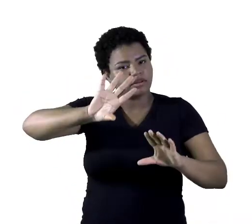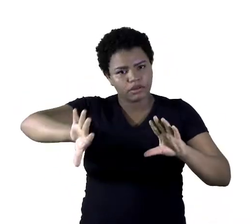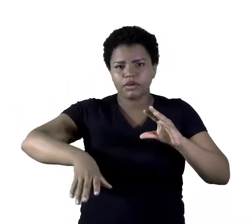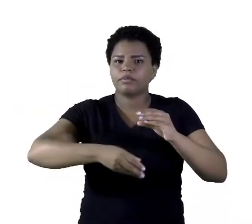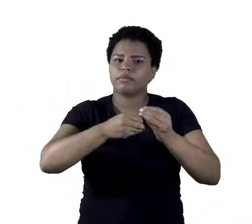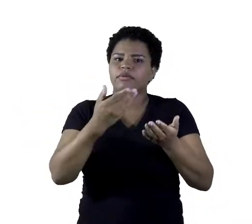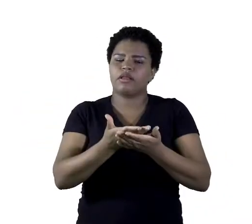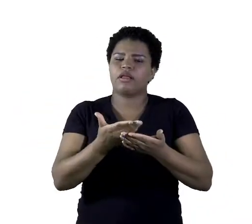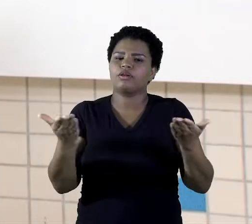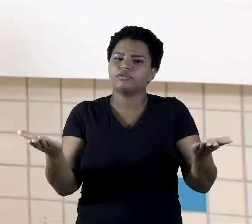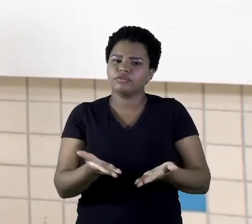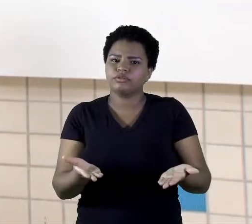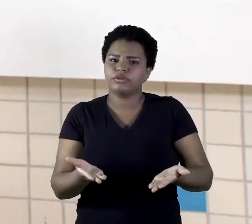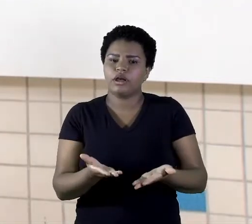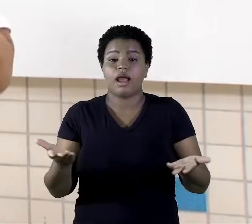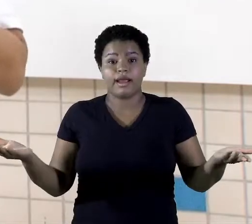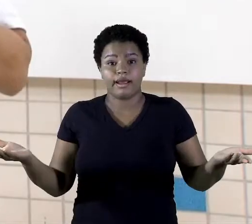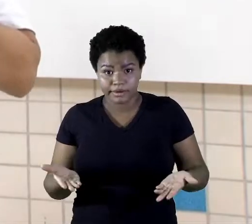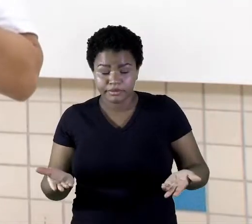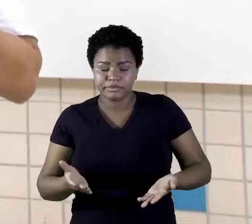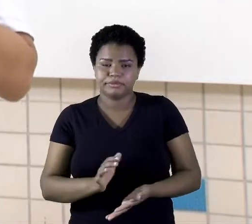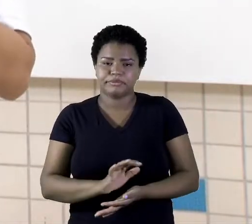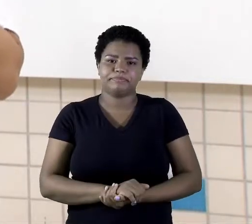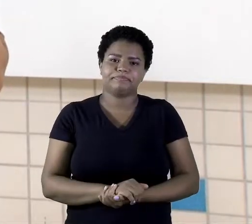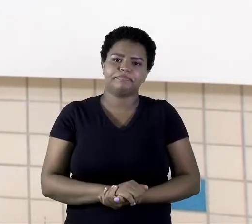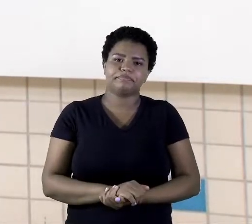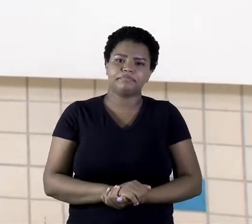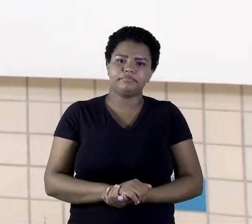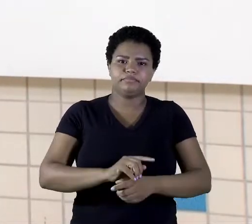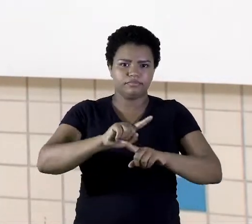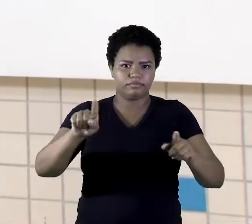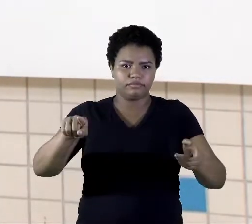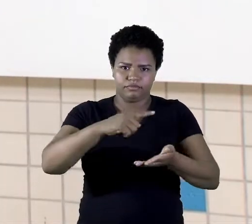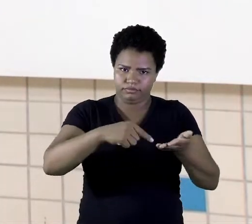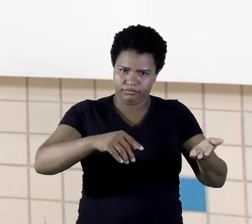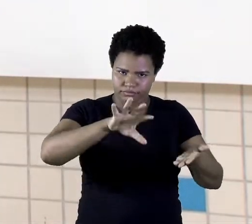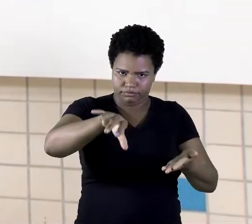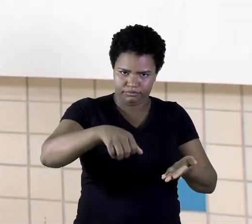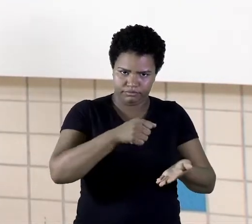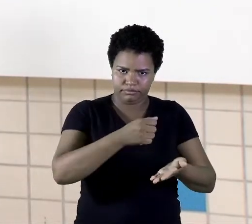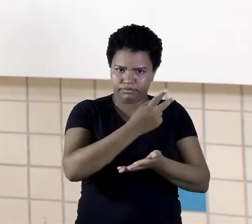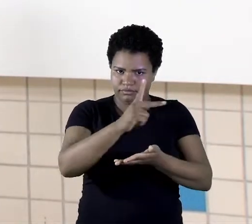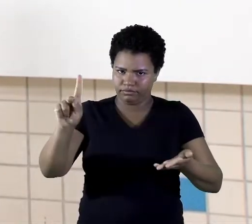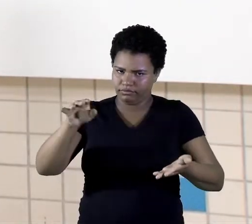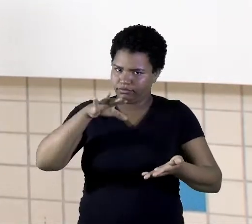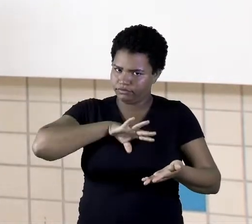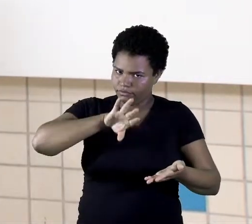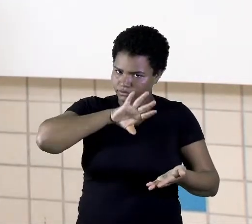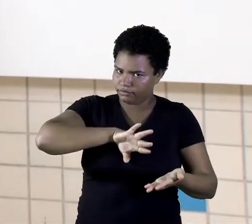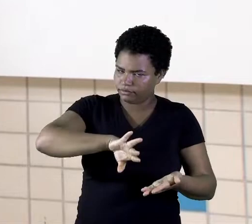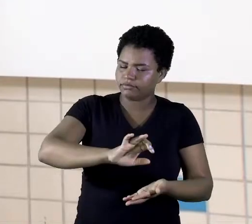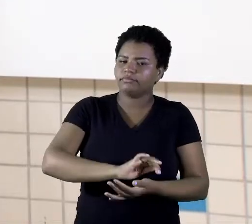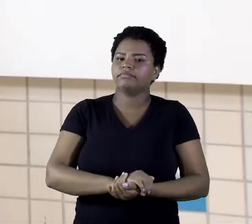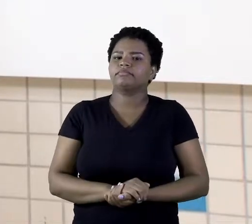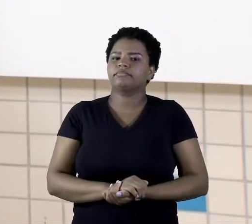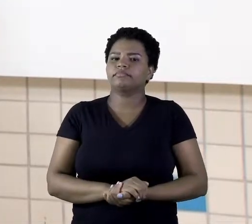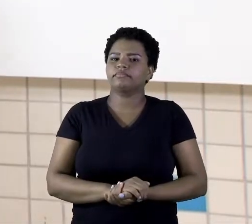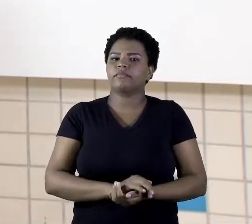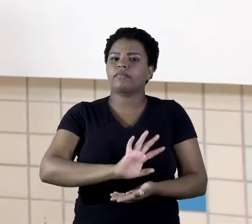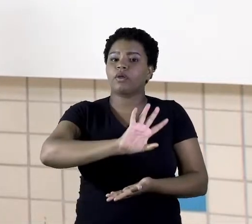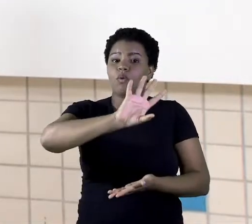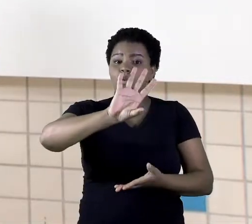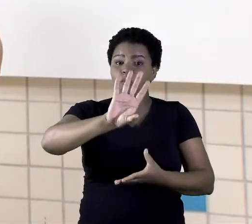no vídeo. E aí é mais emocionante você ver o vídeo e tal. Então é um vídeo de 5 minutos, quase 6